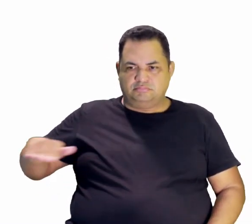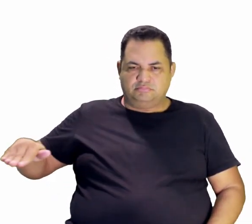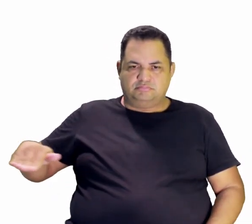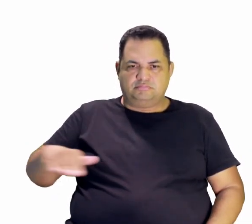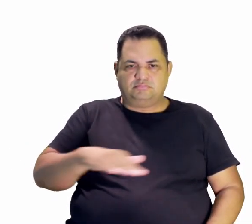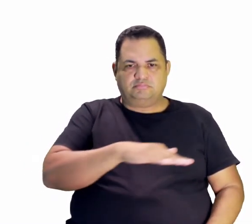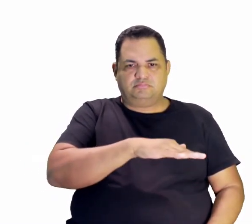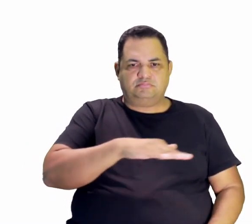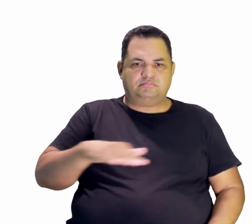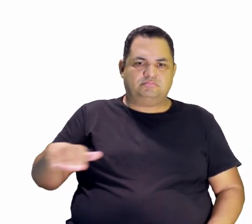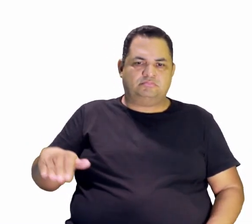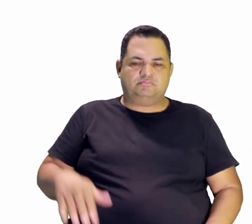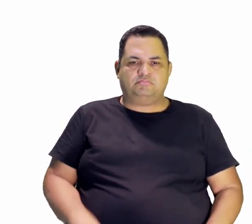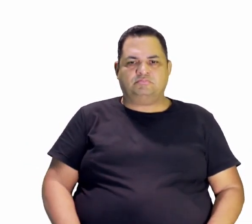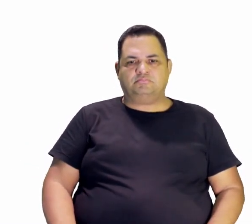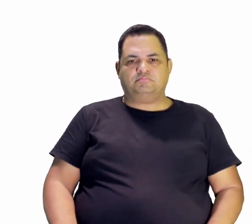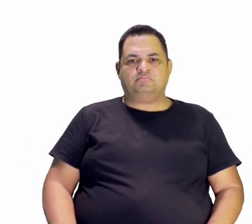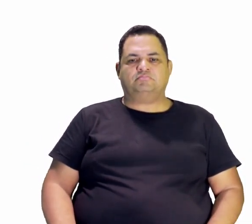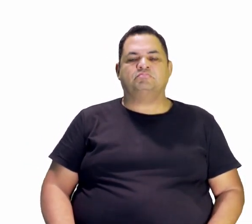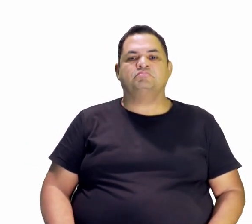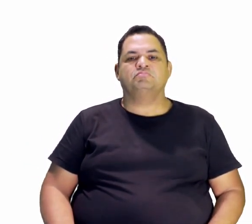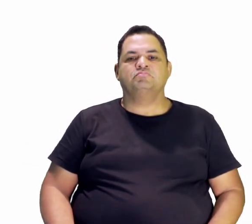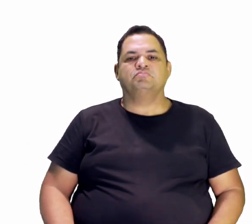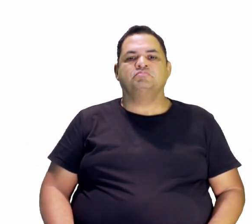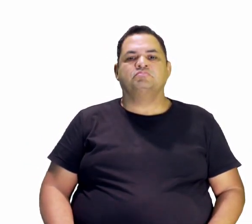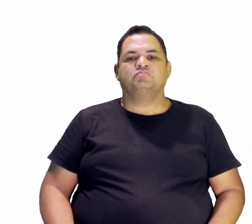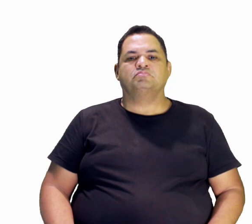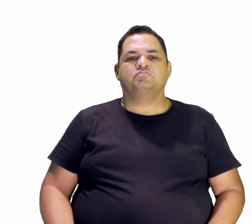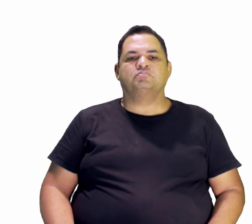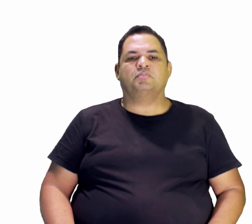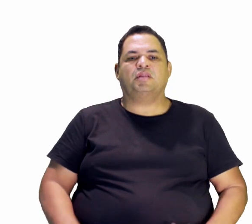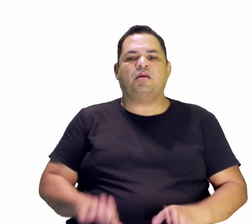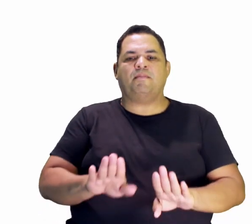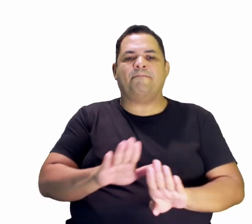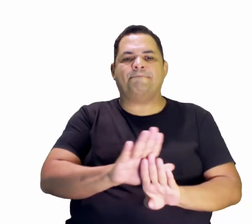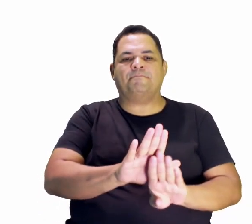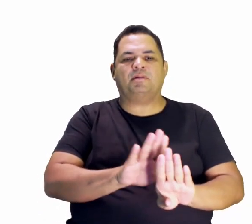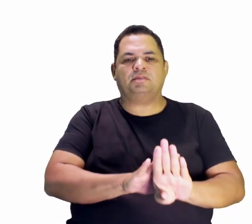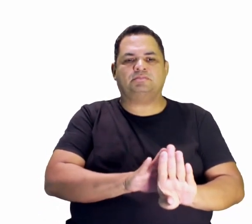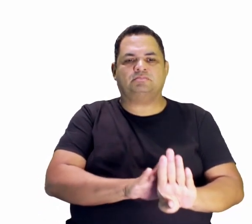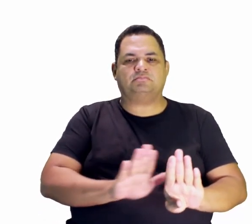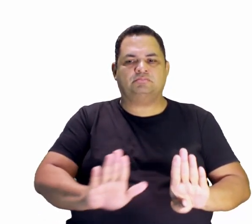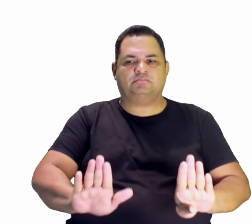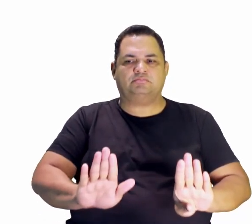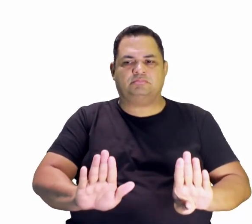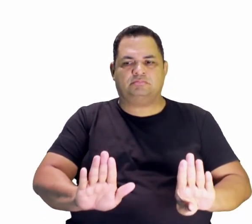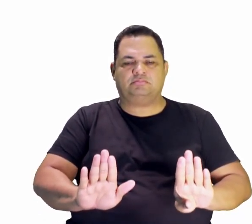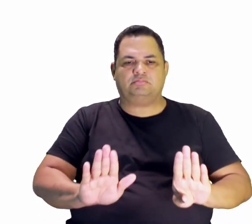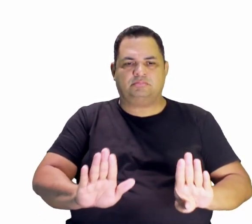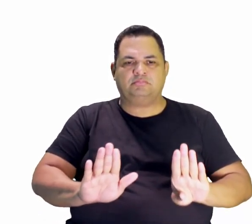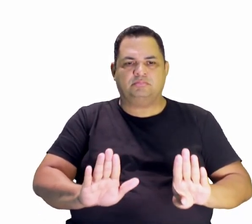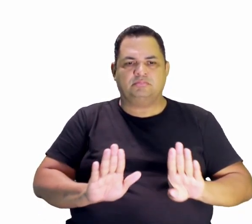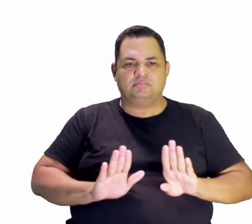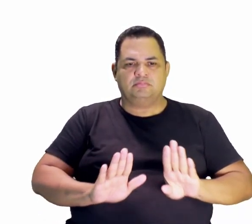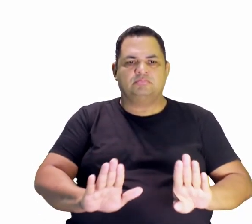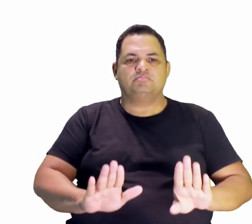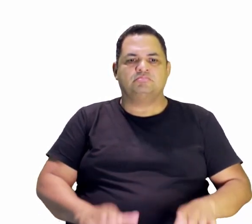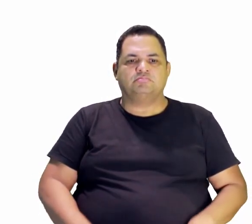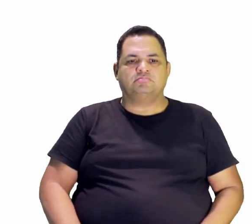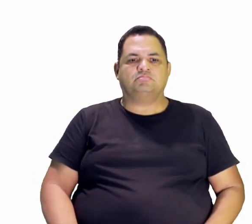apontando a normal para cima. Aqui onde está o pé dele não tem força-peso, tem uma força dele empurrando para